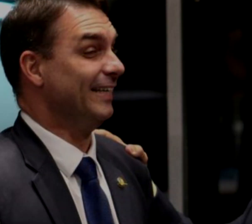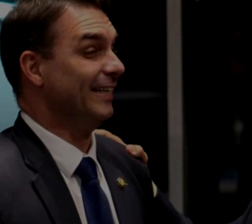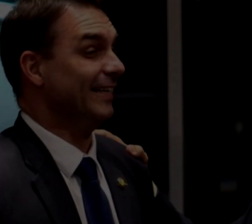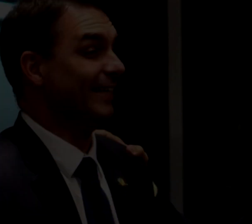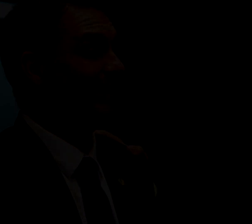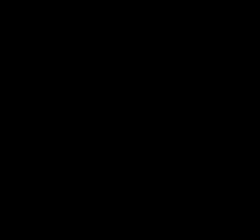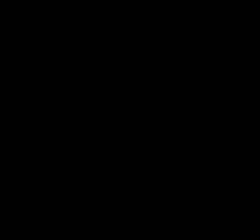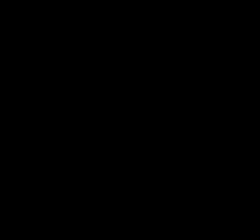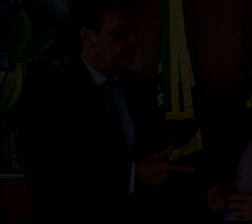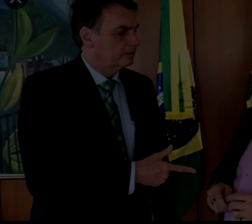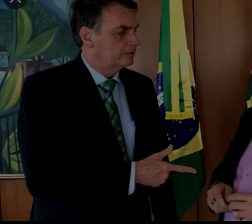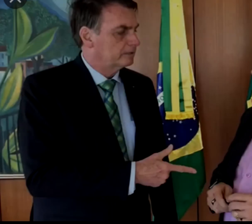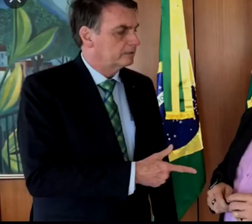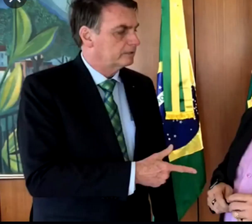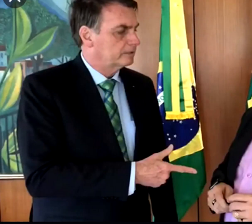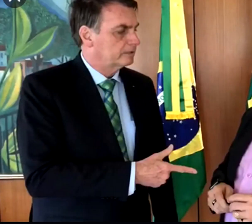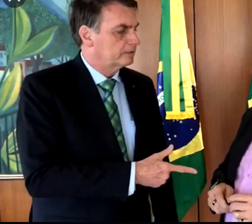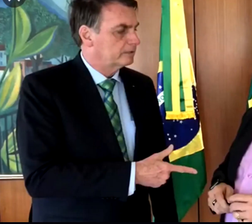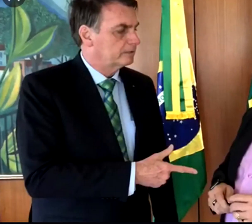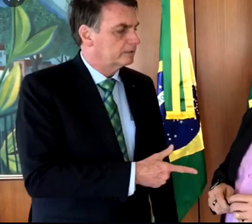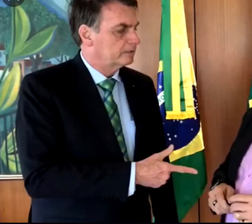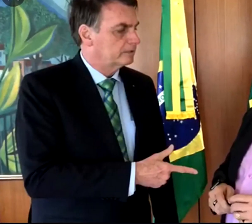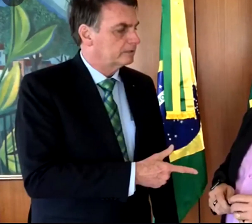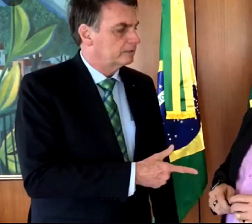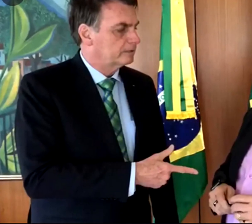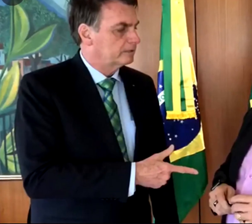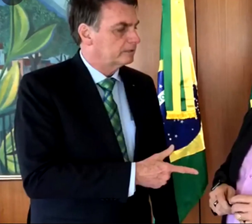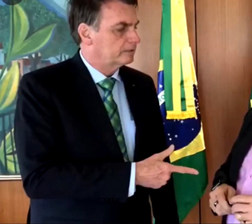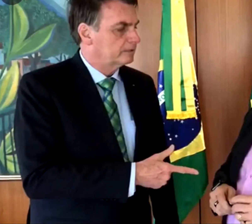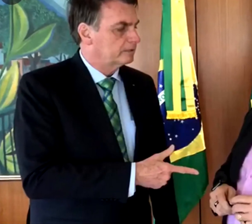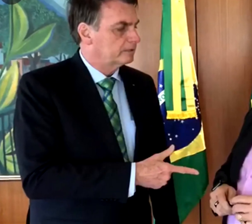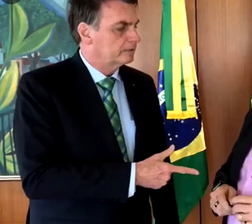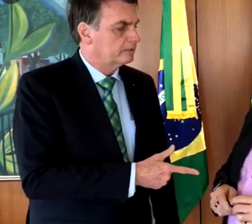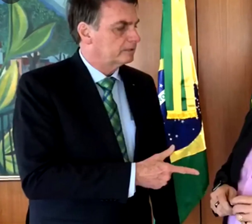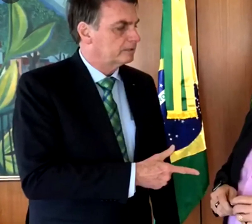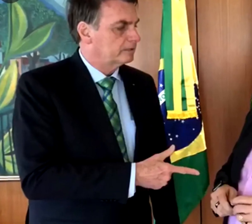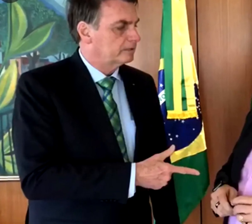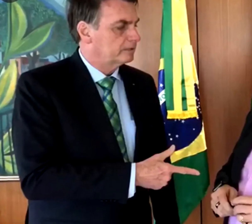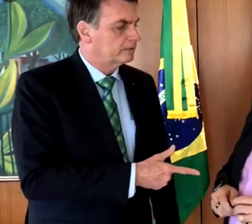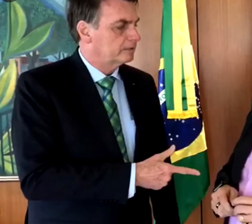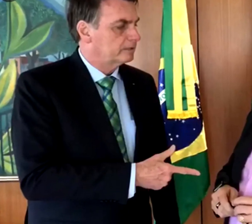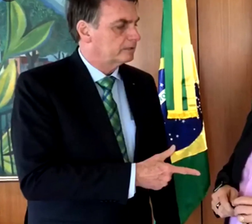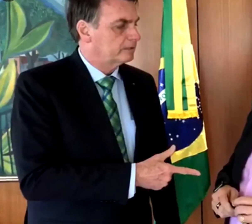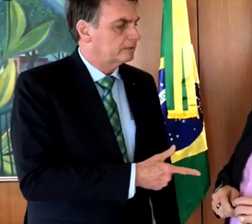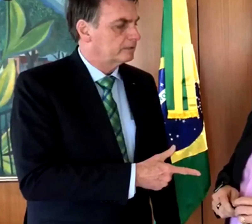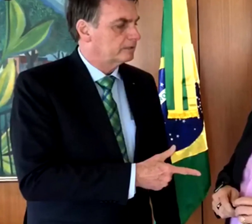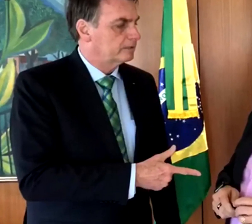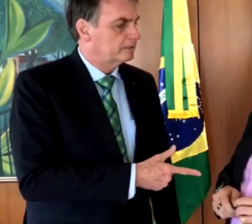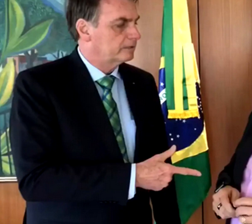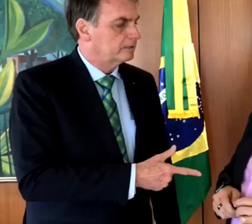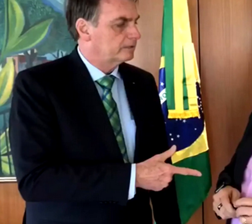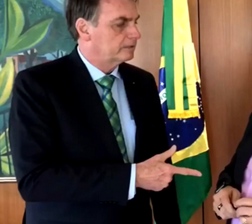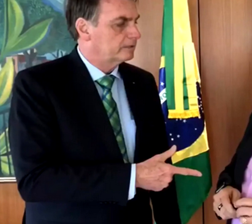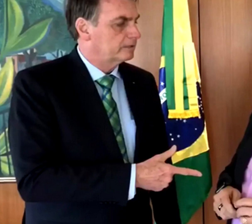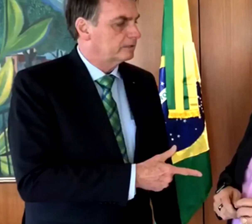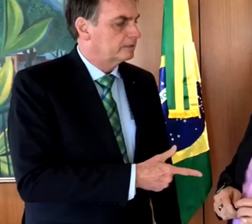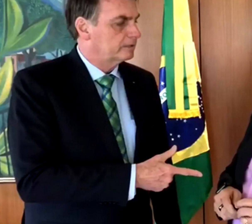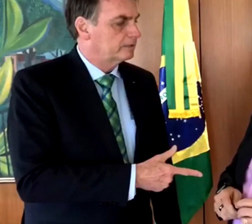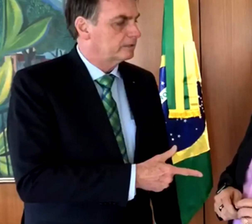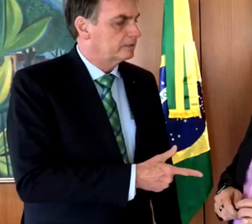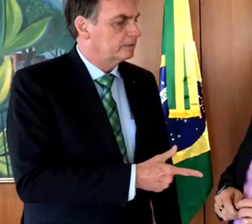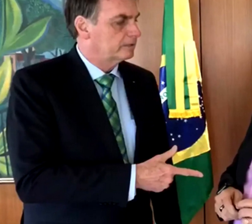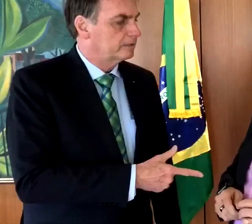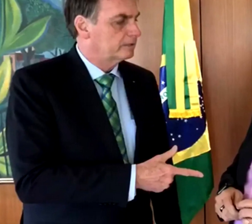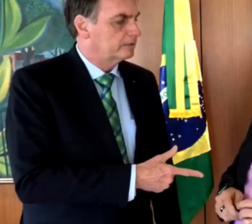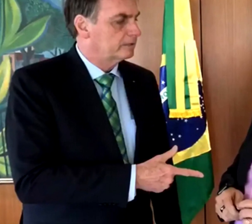É claro que ele sabia sim. Você vê o tom da conversa, você vê o jeito que eles falam claramente como se estivesse falando em público. Sem contar que em